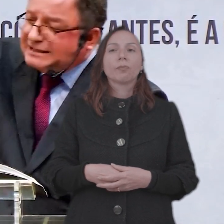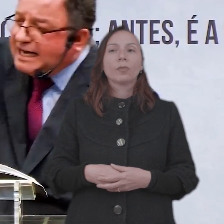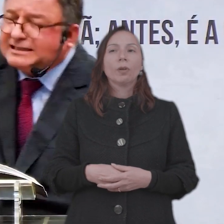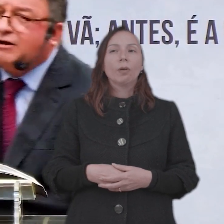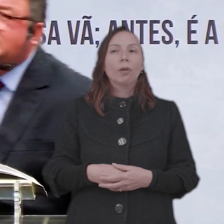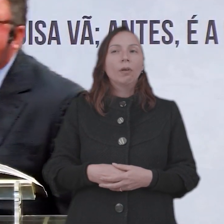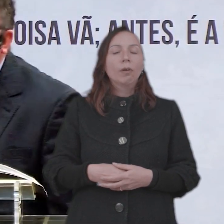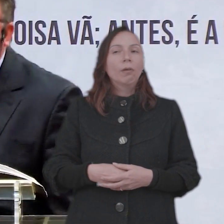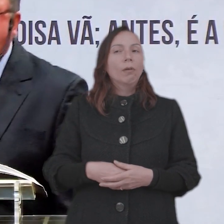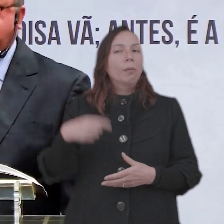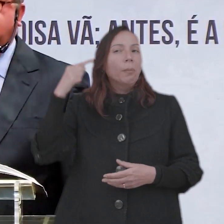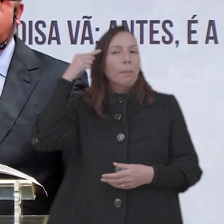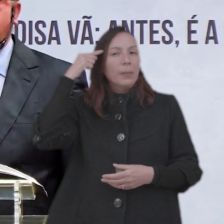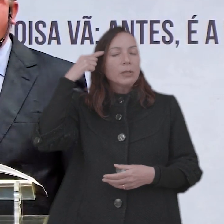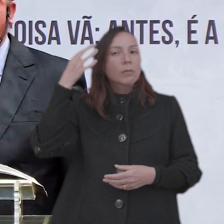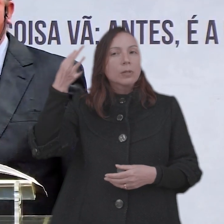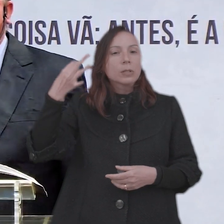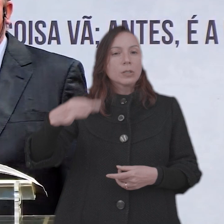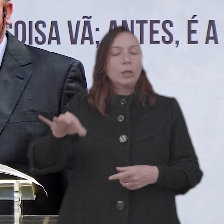as outras áreas da nossa vida.